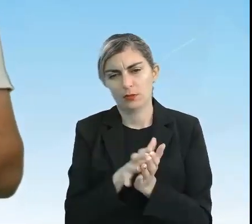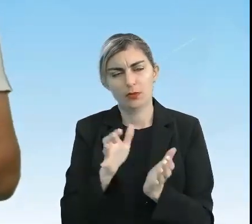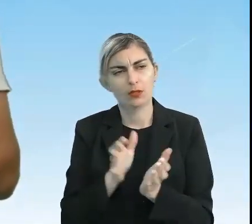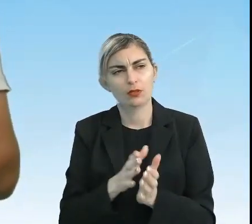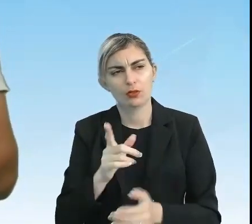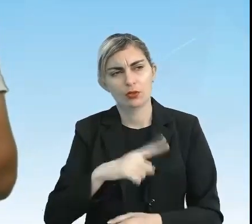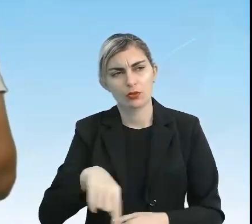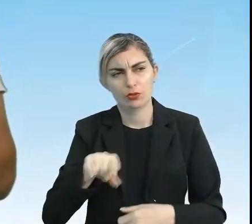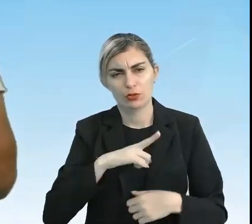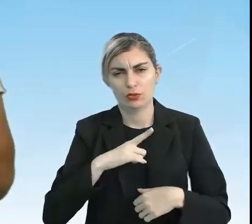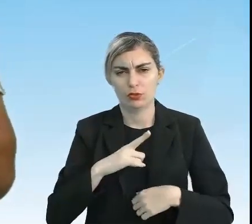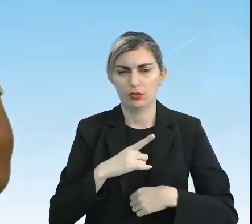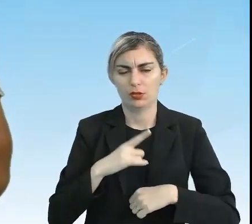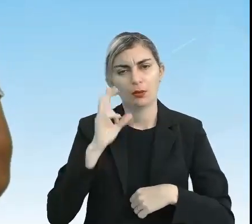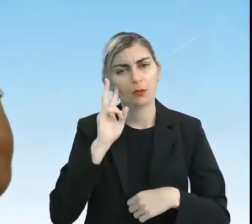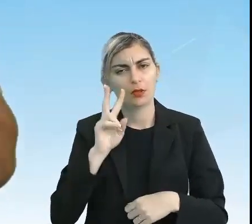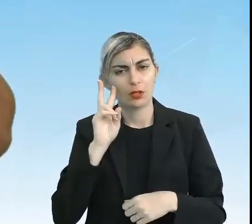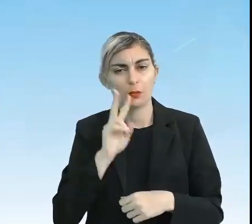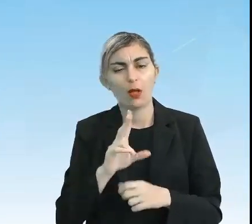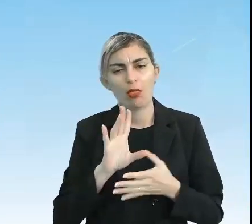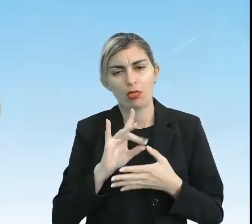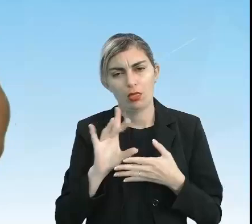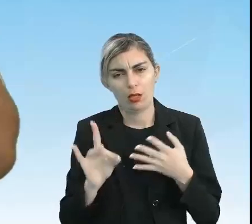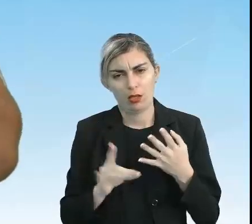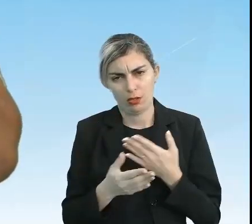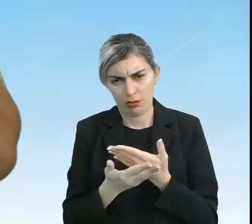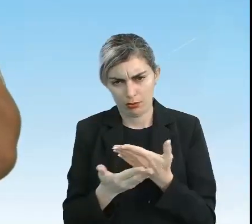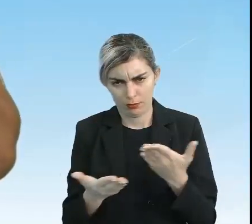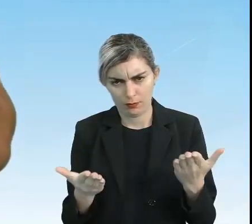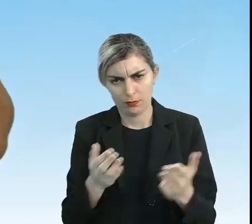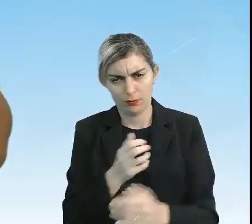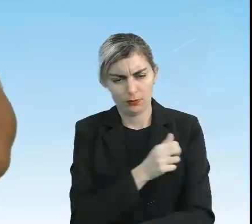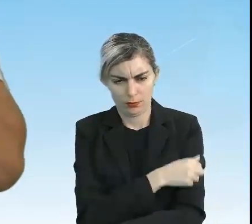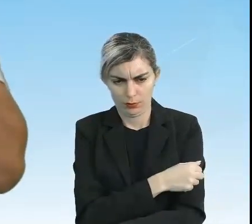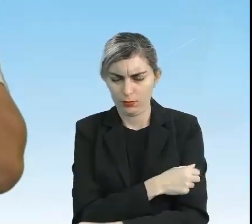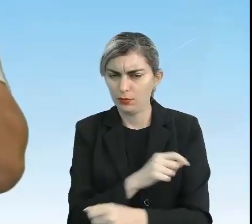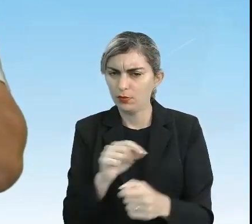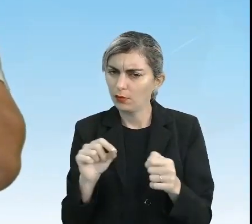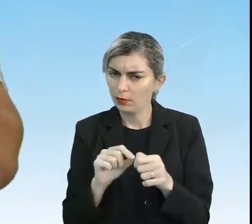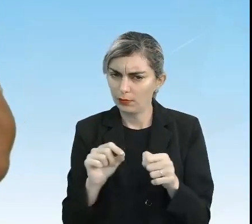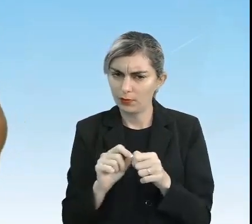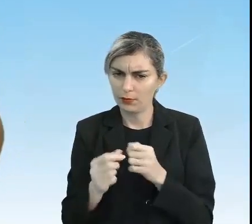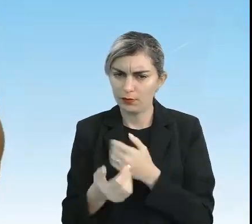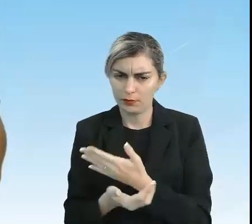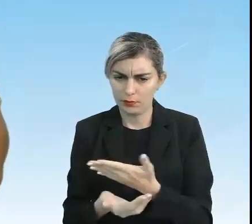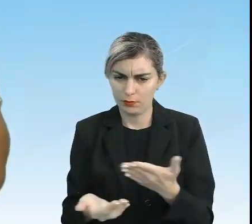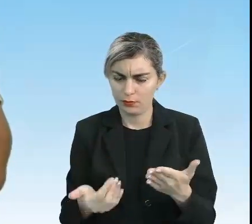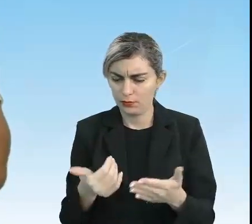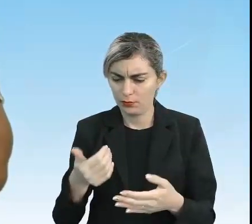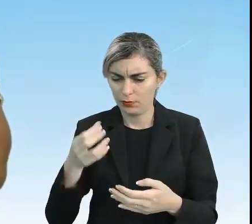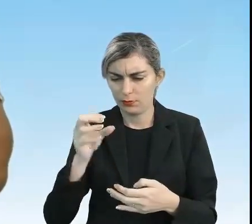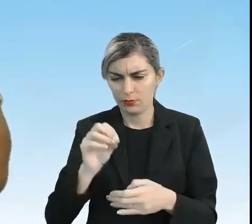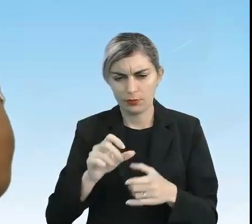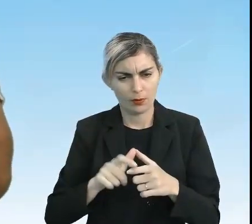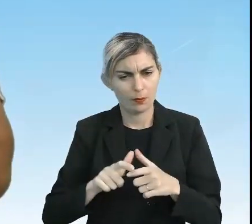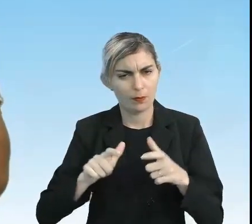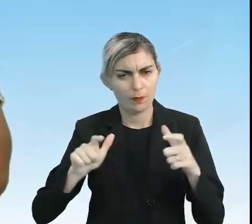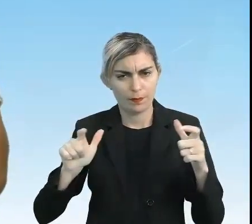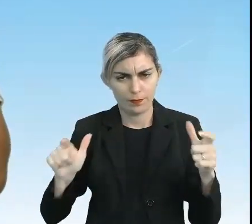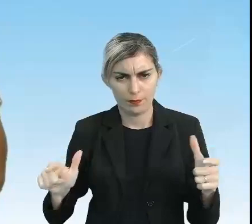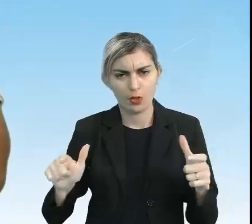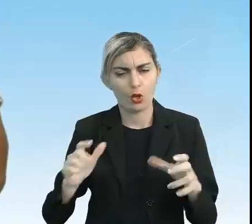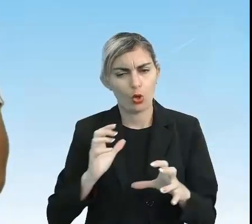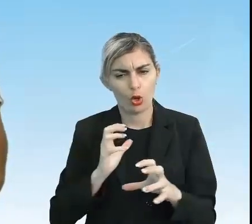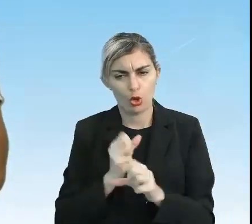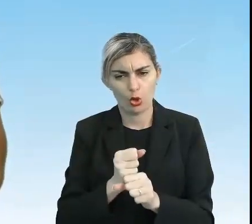nós temos que de lembrar um pequeno detalhe. Vocês, estudantes, produziram isso. Das 10 maiores